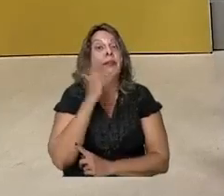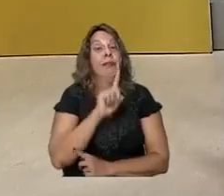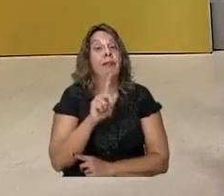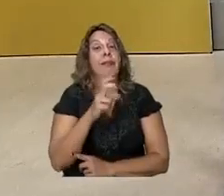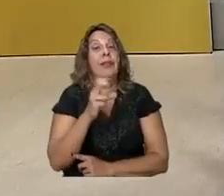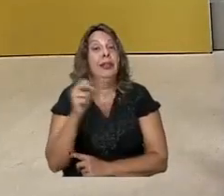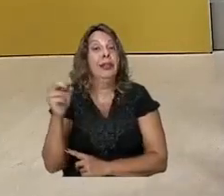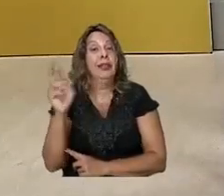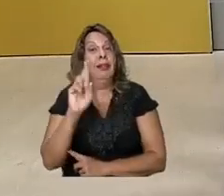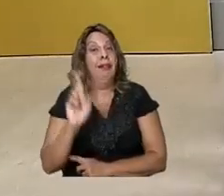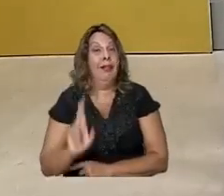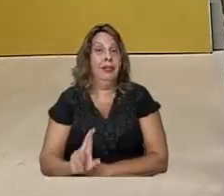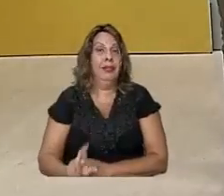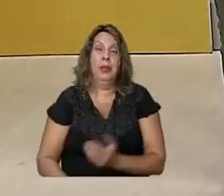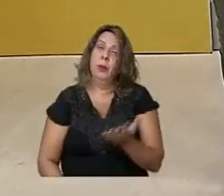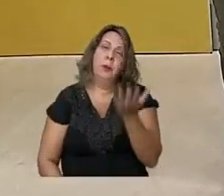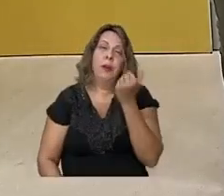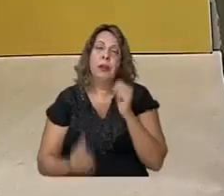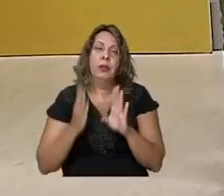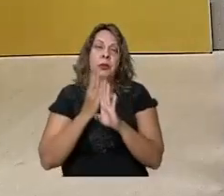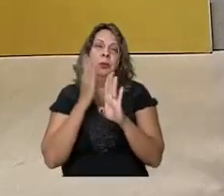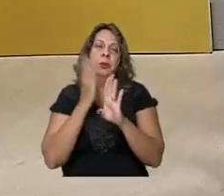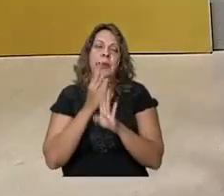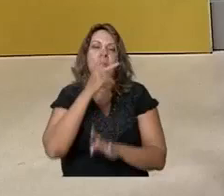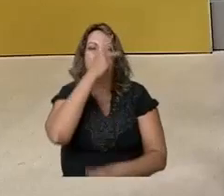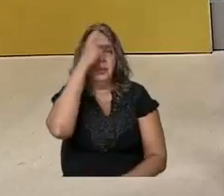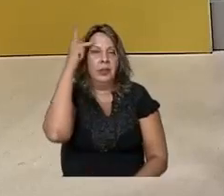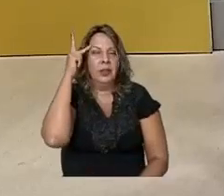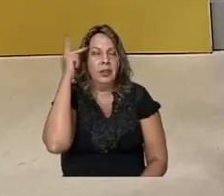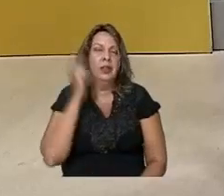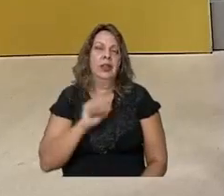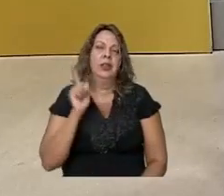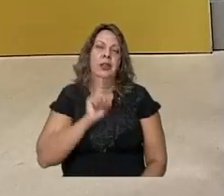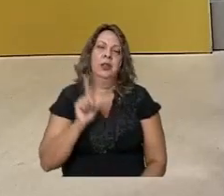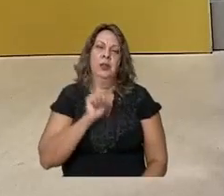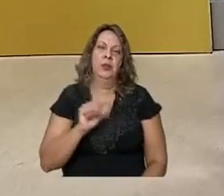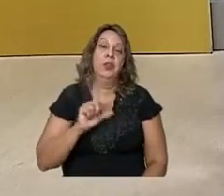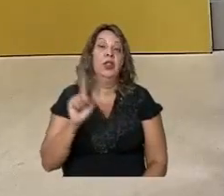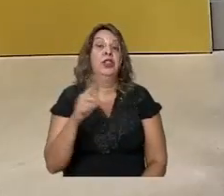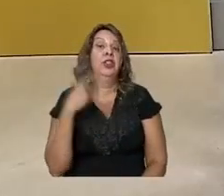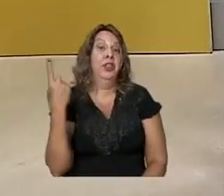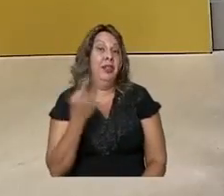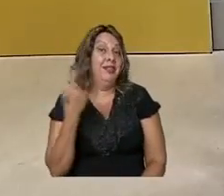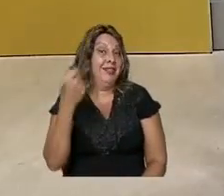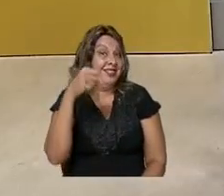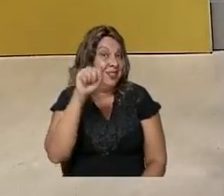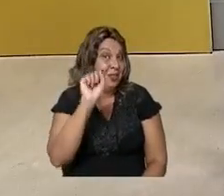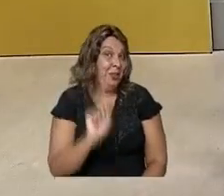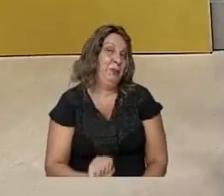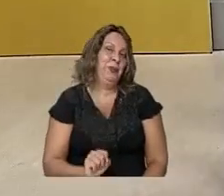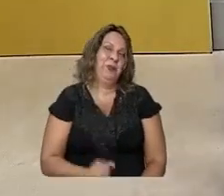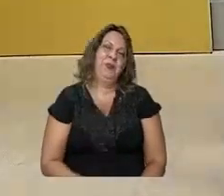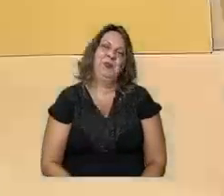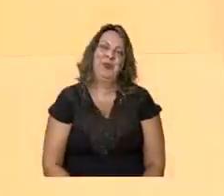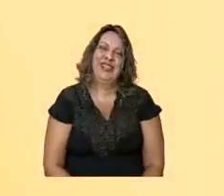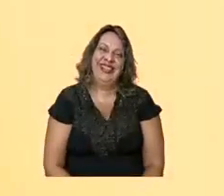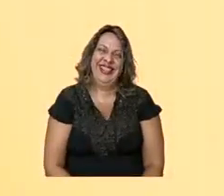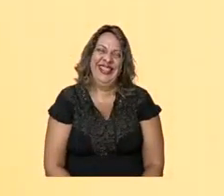reais para casa. É isso mesmo. Vamos descobrir agora quem serão os primeiros sortudos no nosso Gira